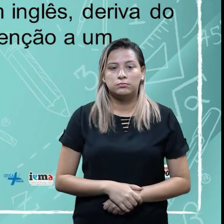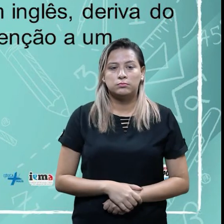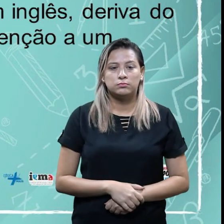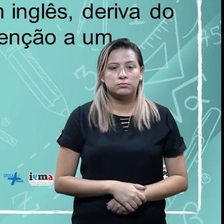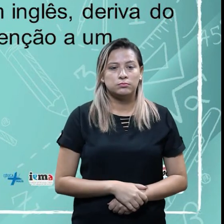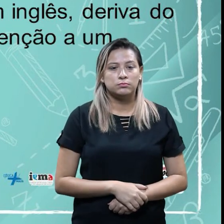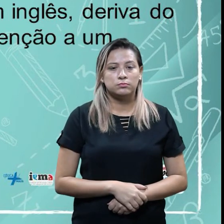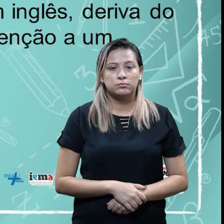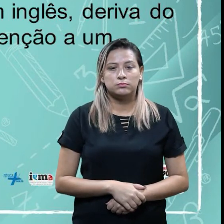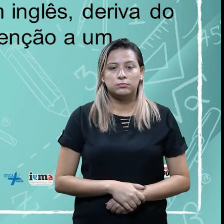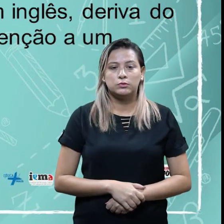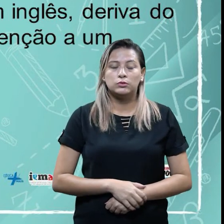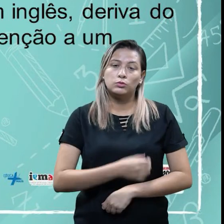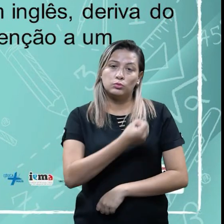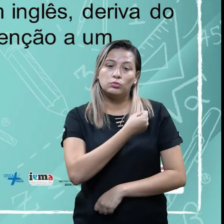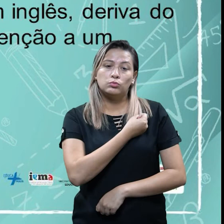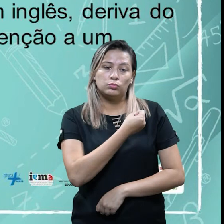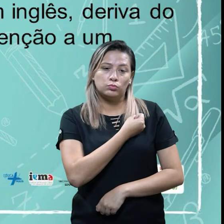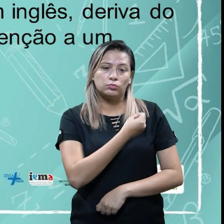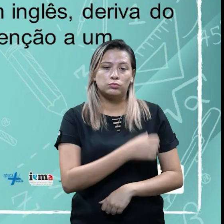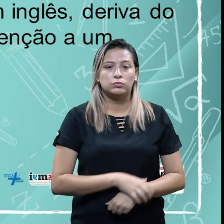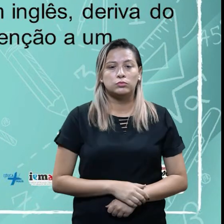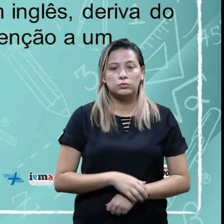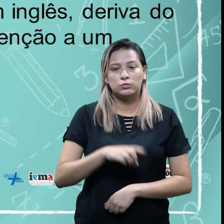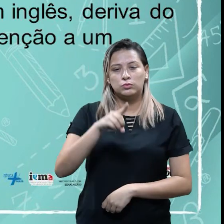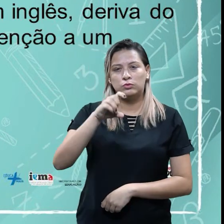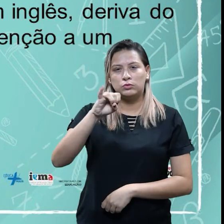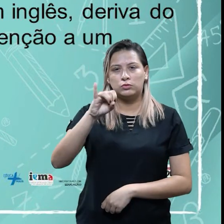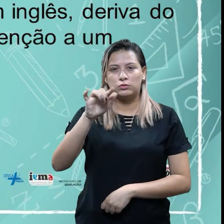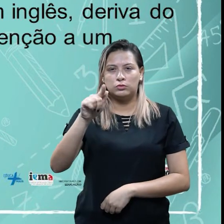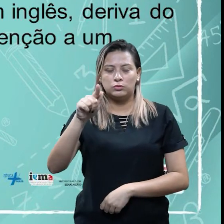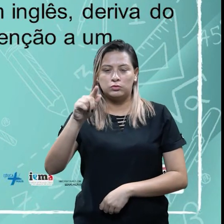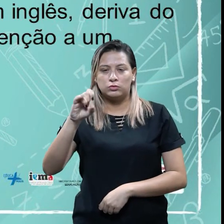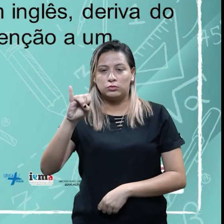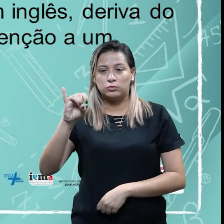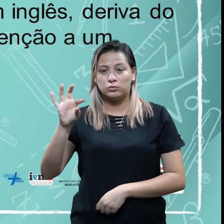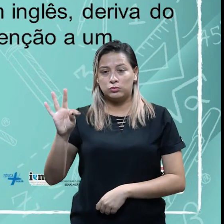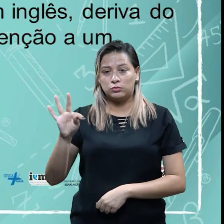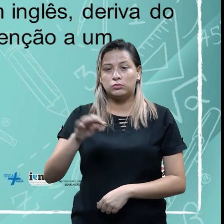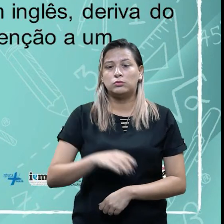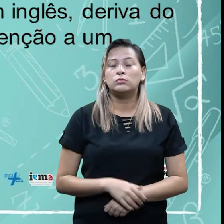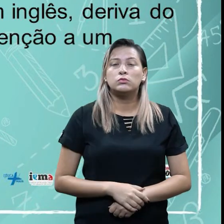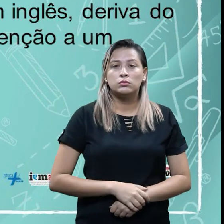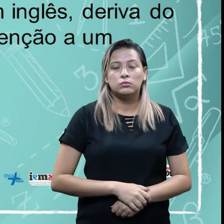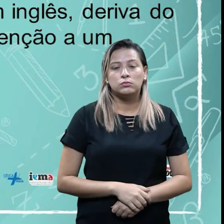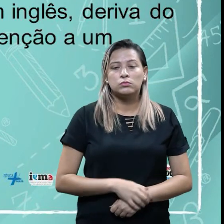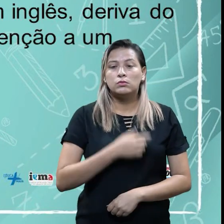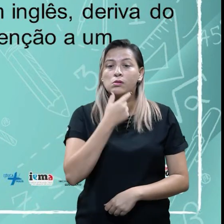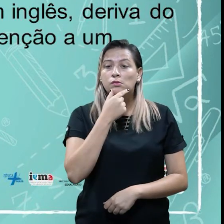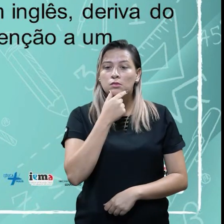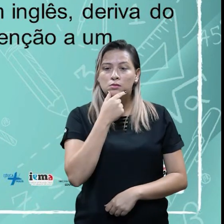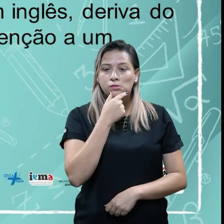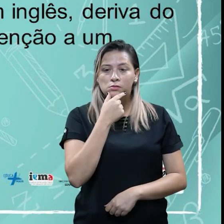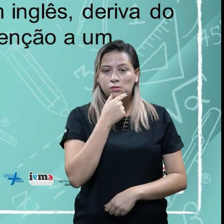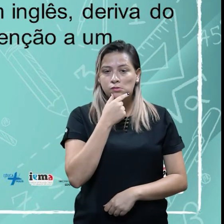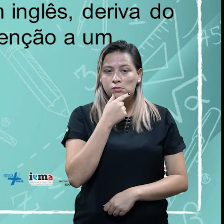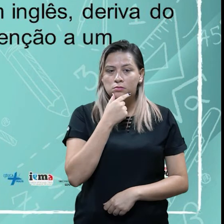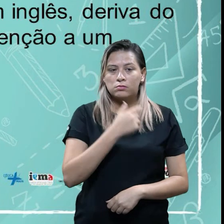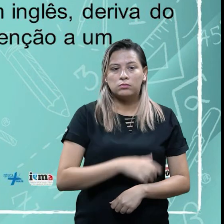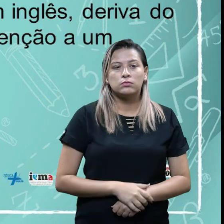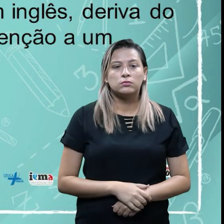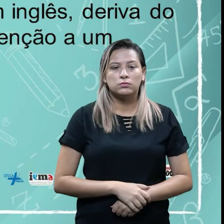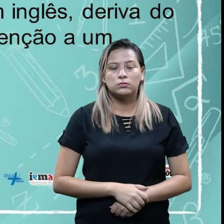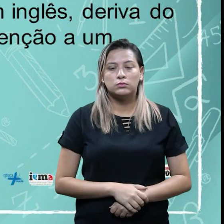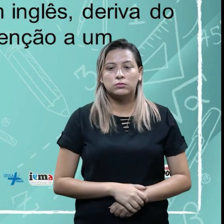a forma de números. O termo digit, algarismo em inglês, deriva do latim dígitos ou